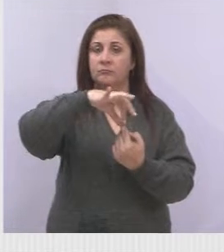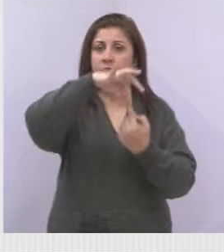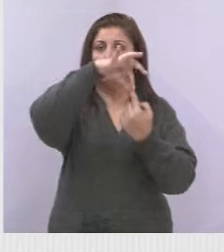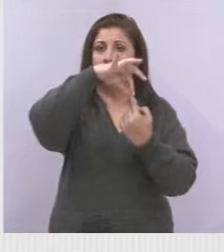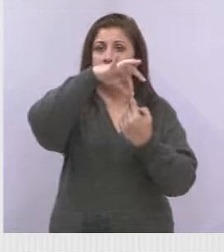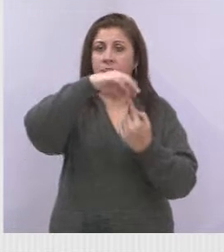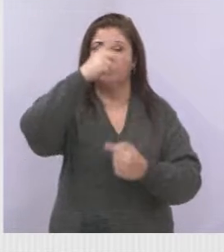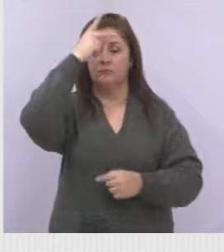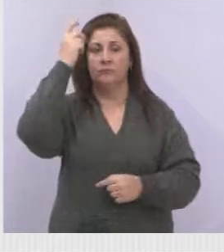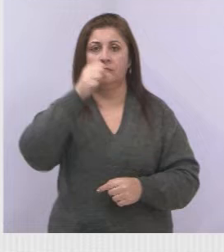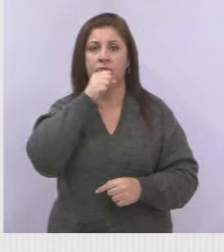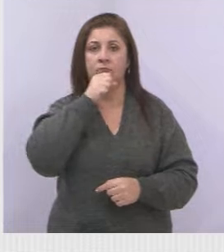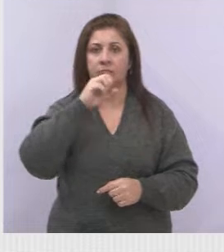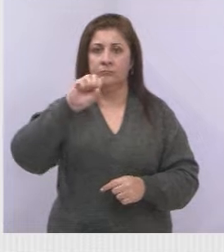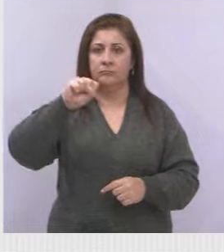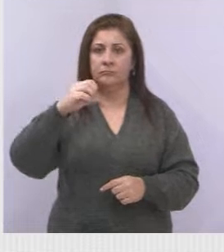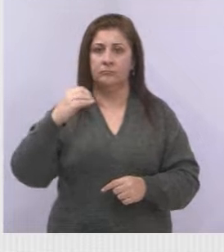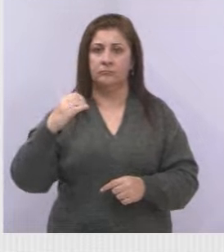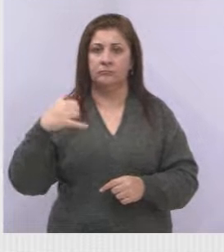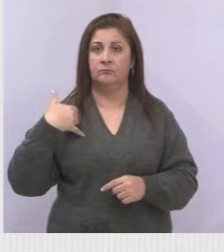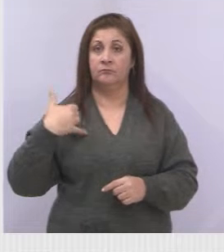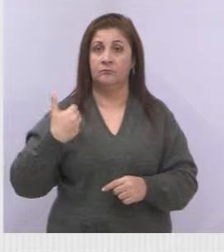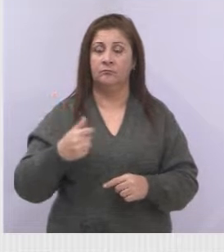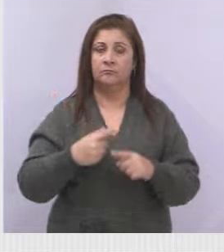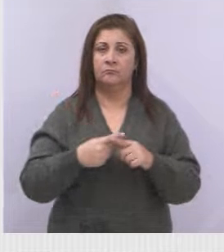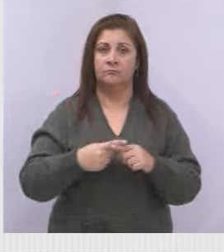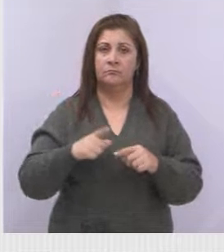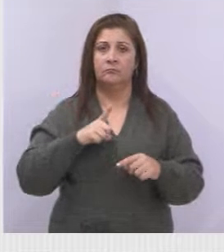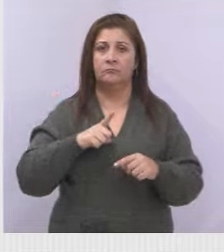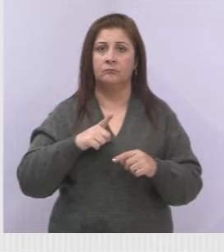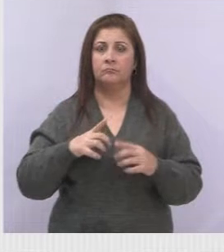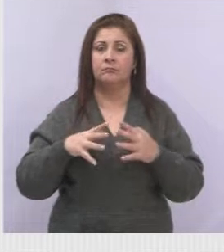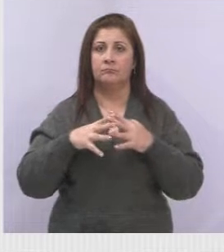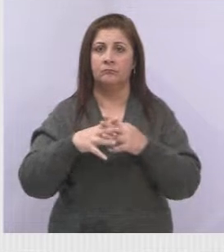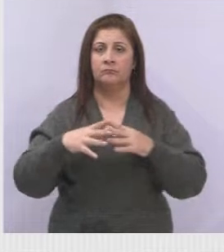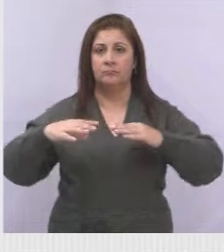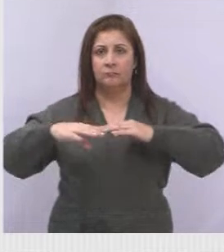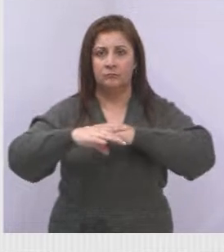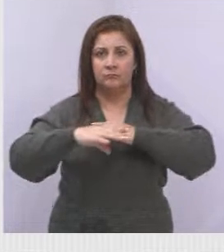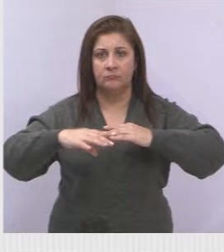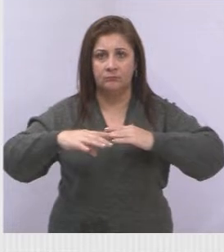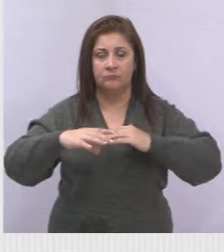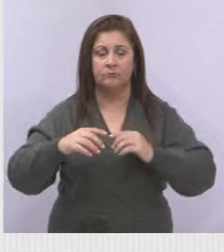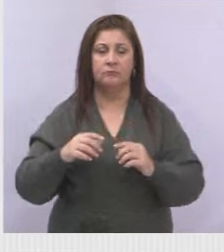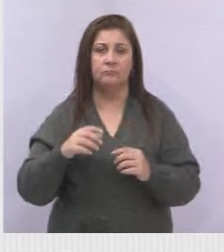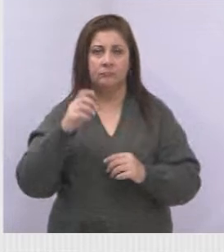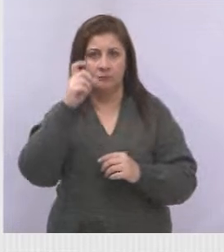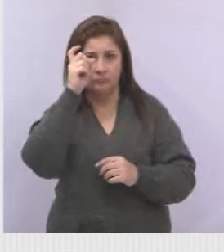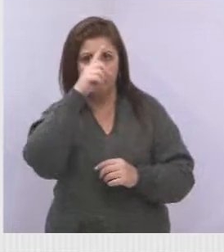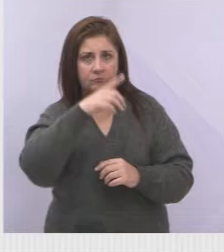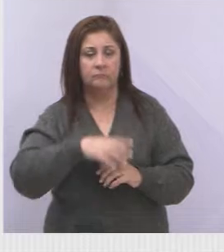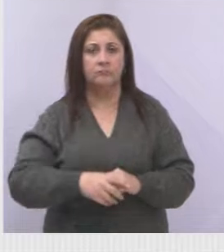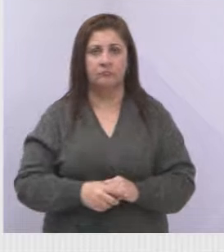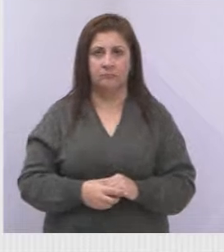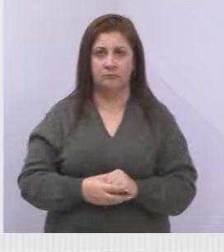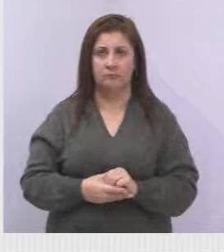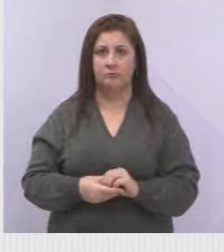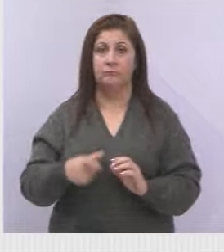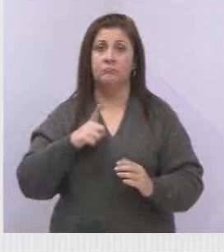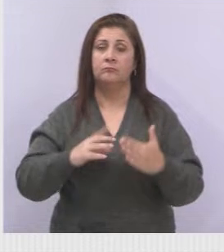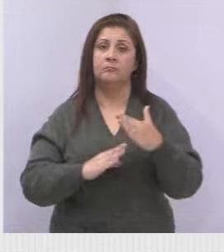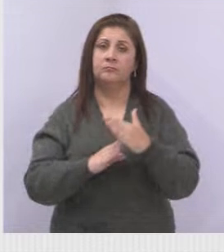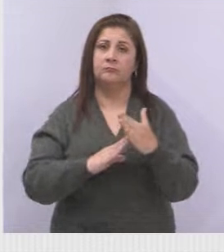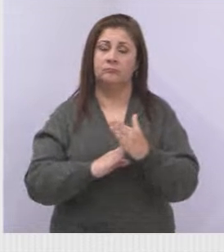possuem capacidade, mobilidade e dificuldade em geral, mais limitantes que ainda estão